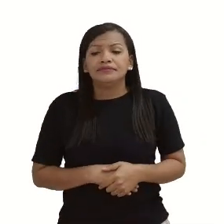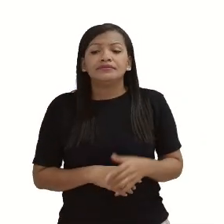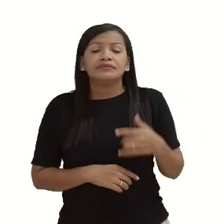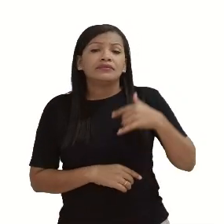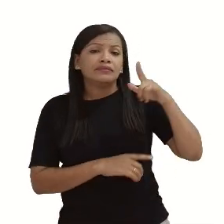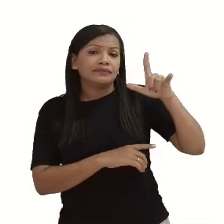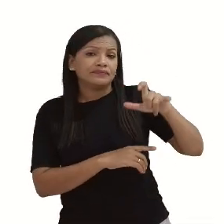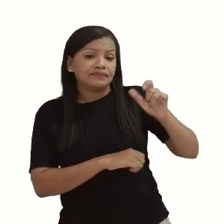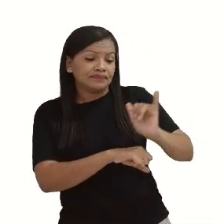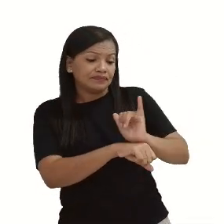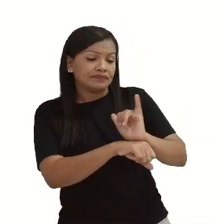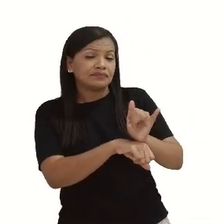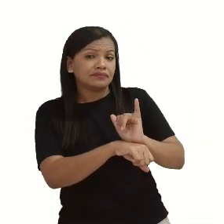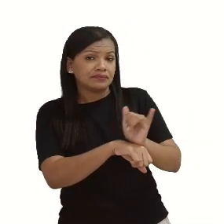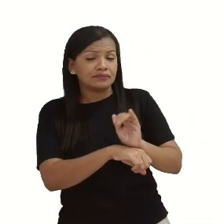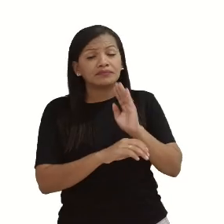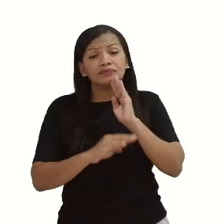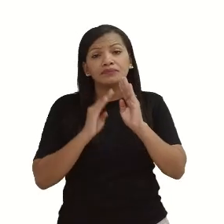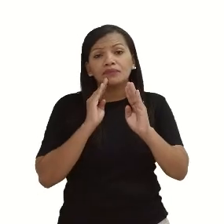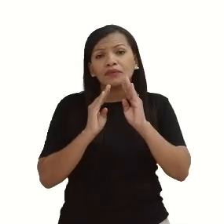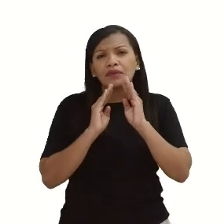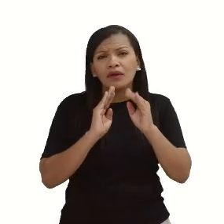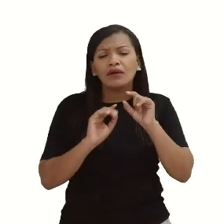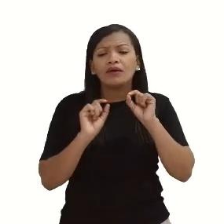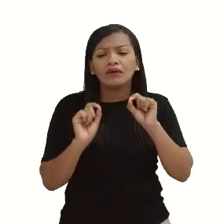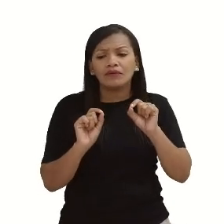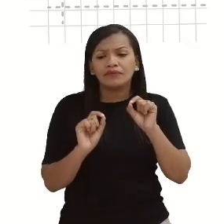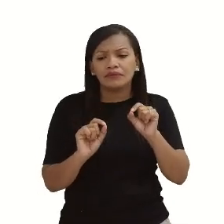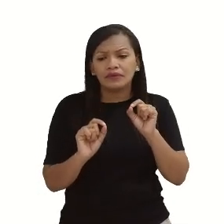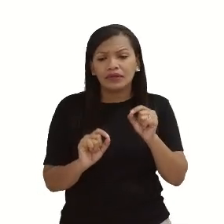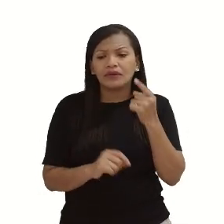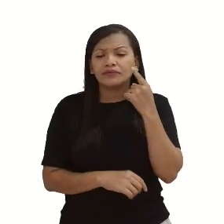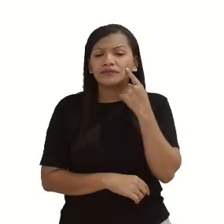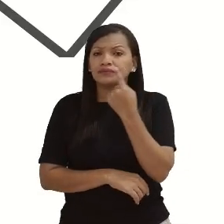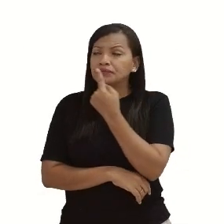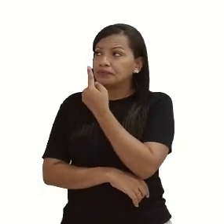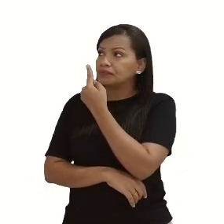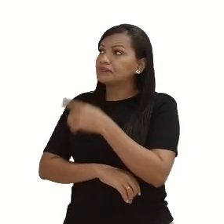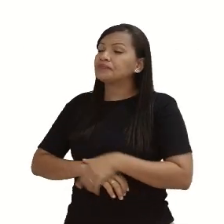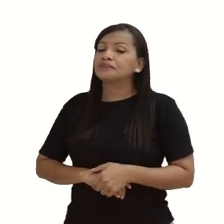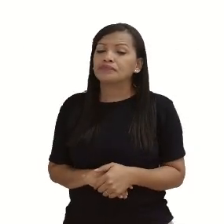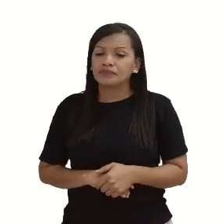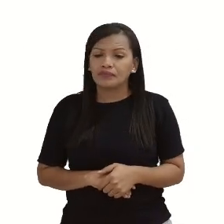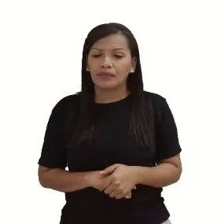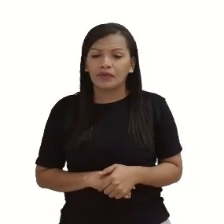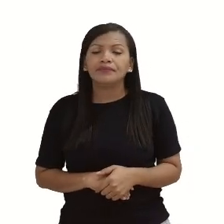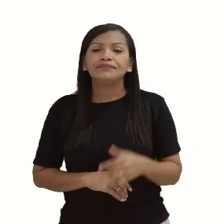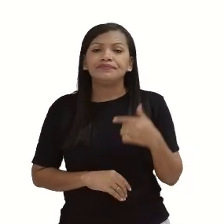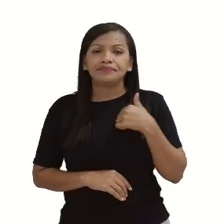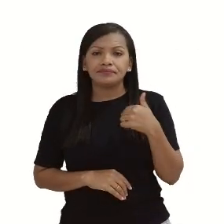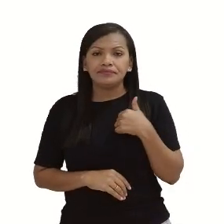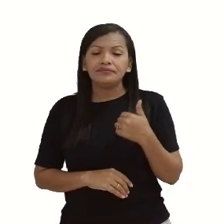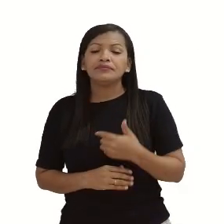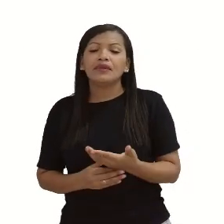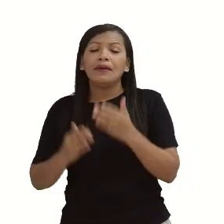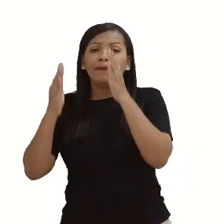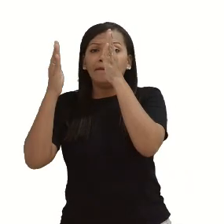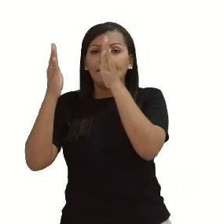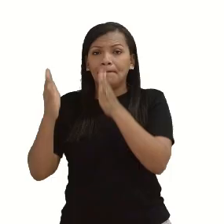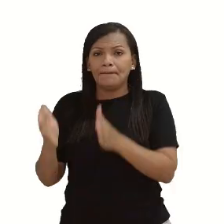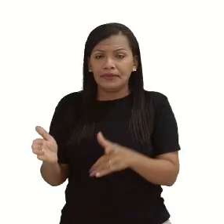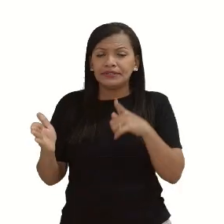Instagram, YouTube e Facebook, eu vou colocar nessa primeira coluna. Então, essa primeira coluna aí vai ser composta